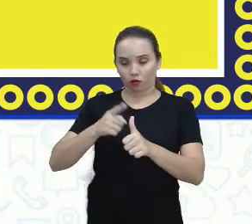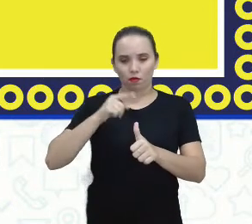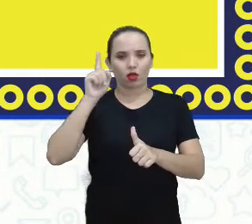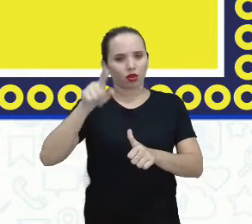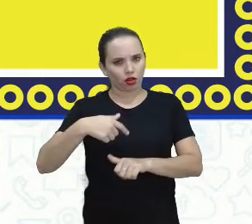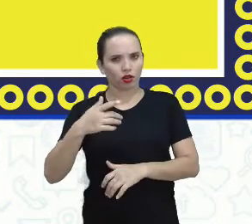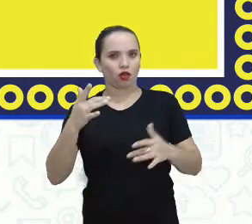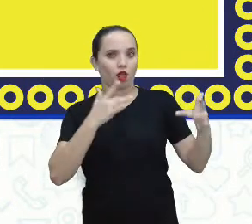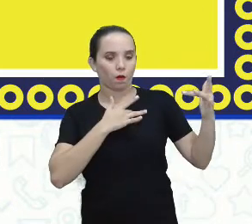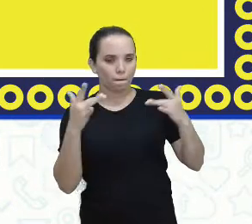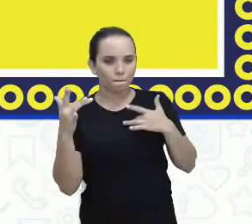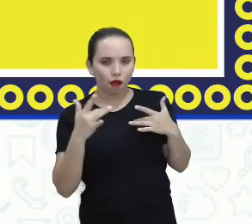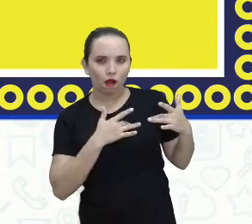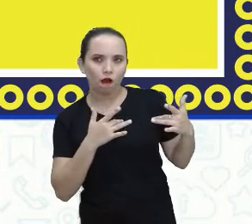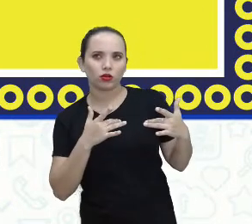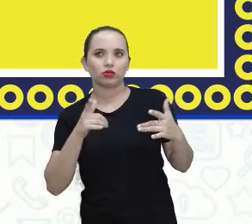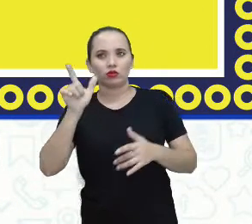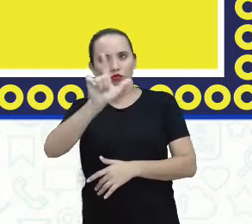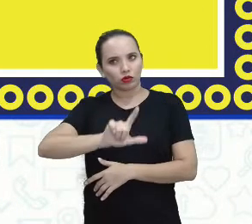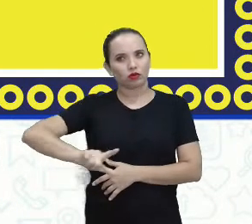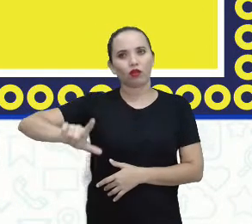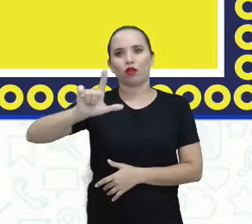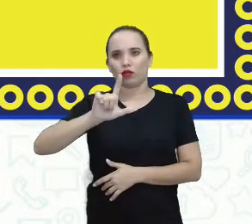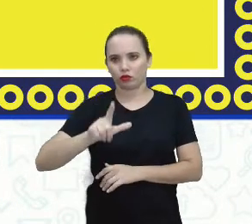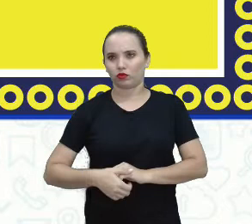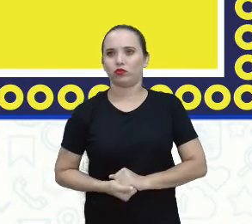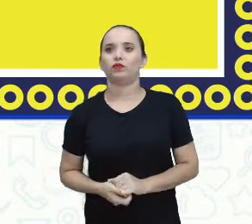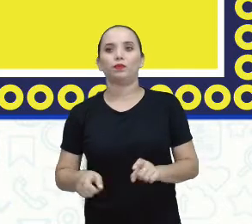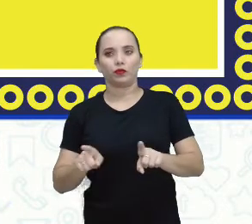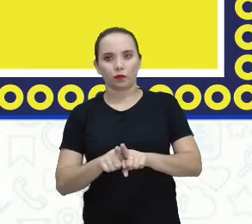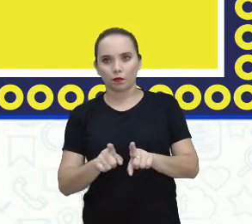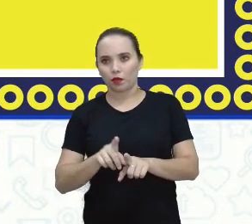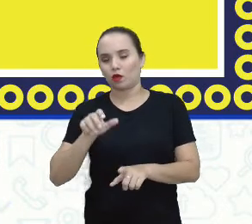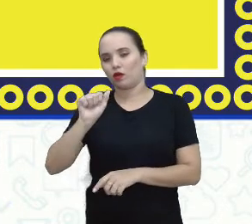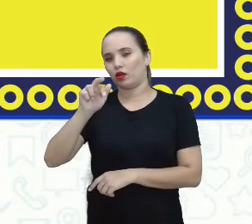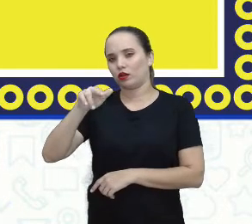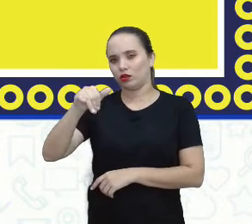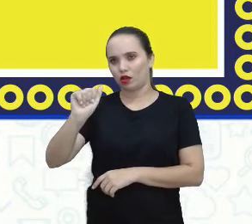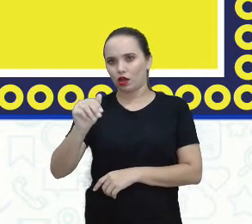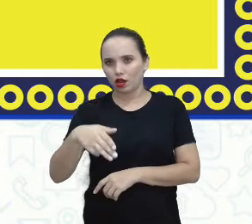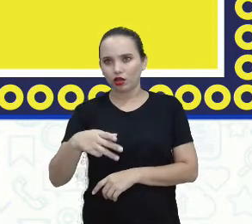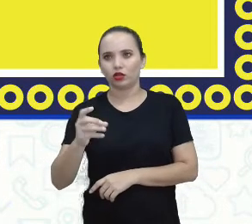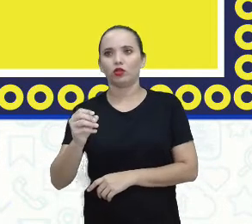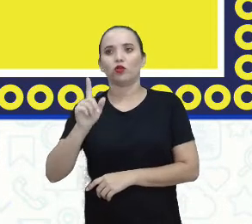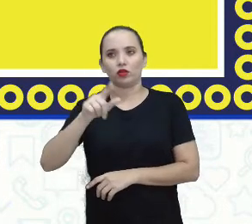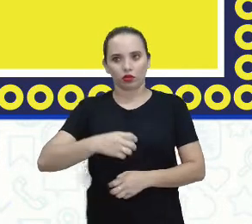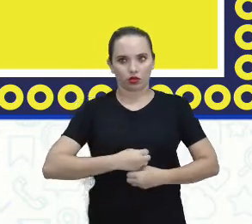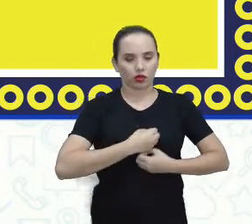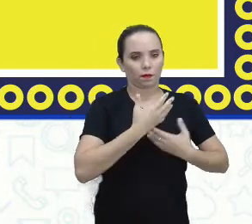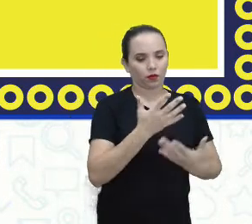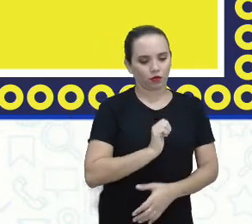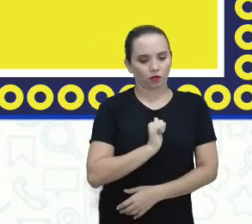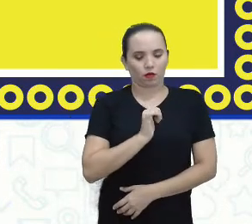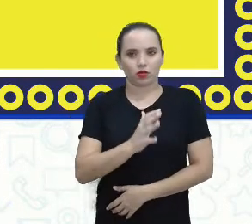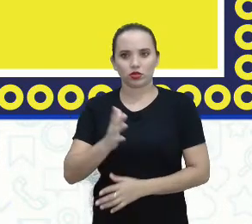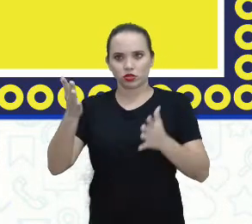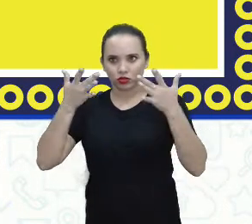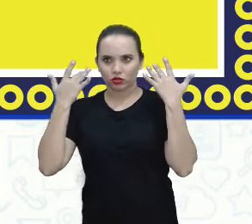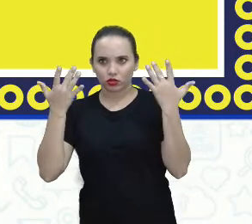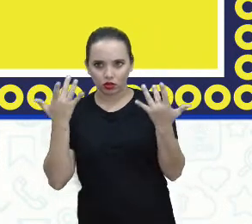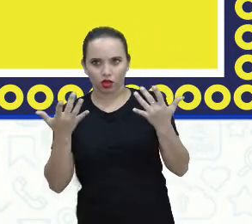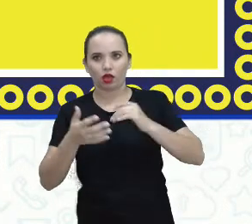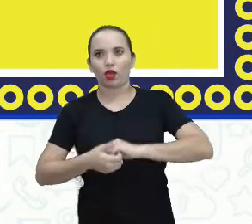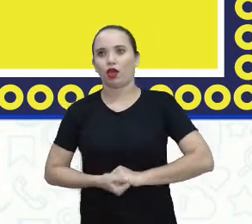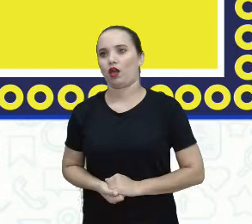romances, né, dentro dessa perspectiva. O próprio Ariano, que fazia prosa, poesia e teatro. Antônio Nóbrega,